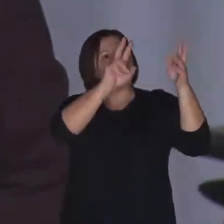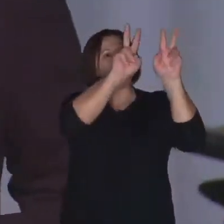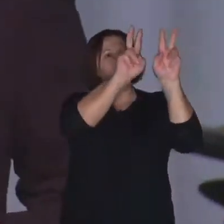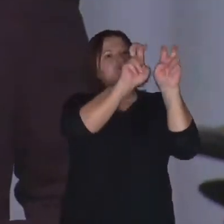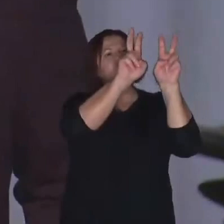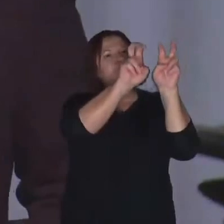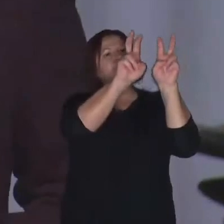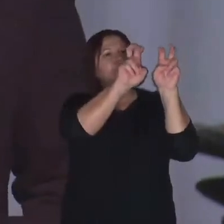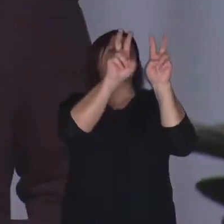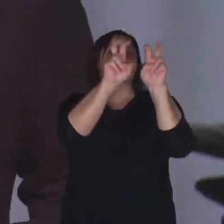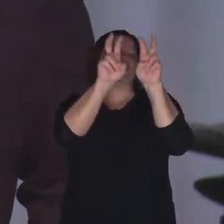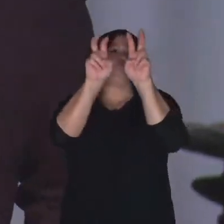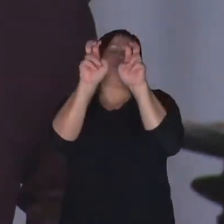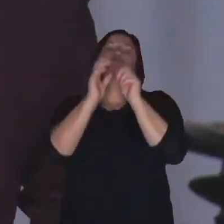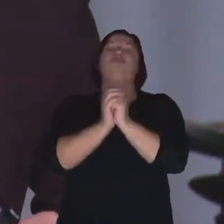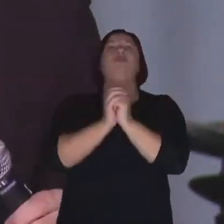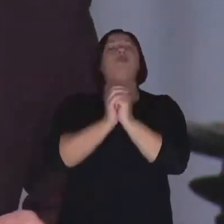Melhores.